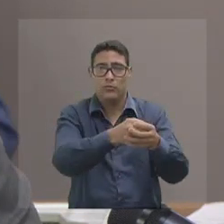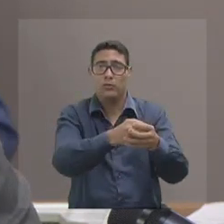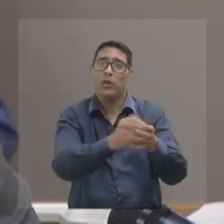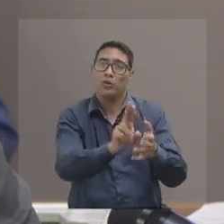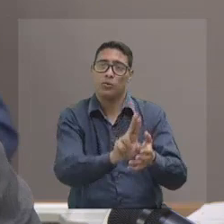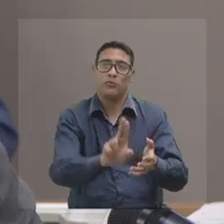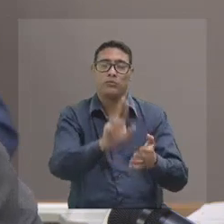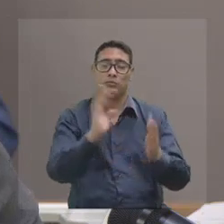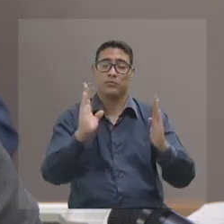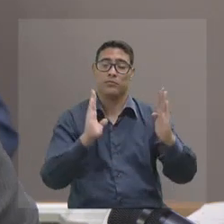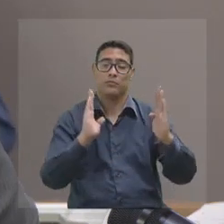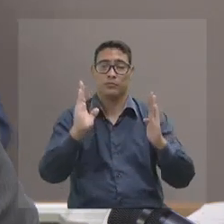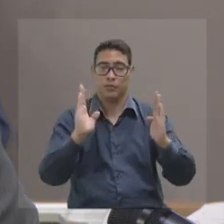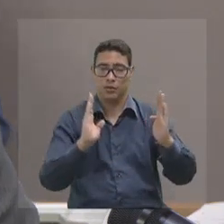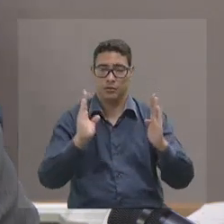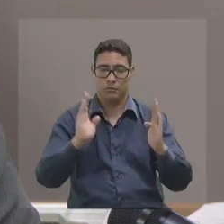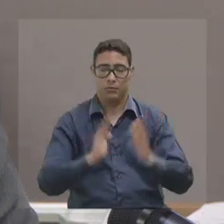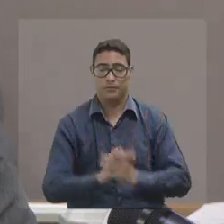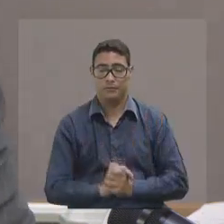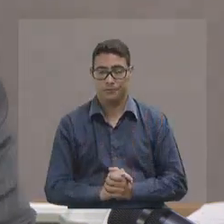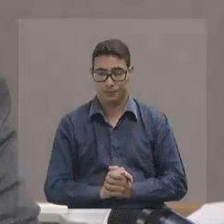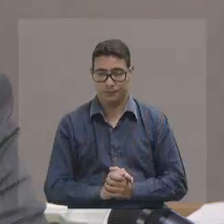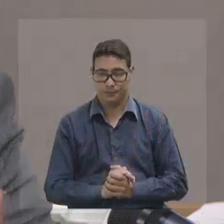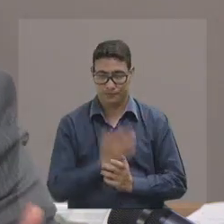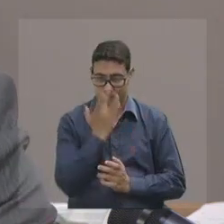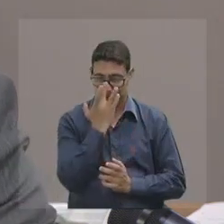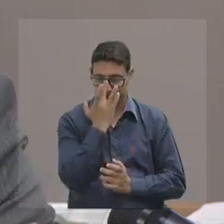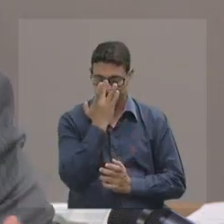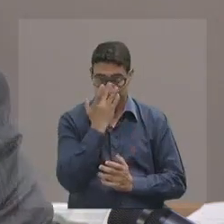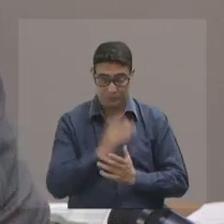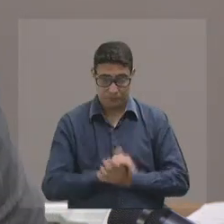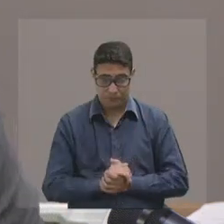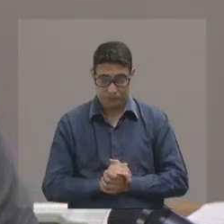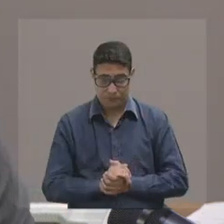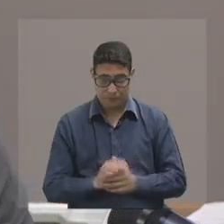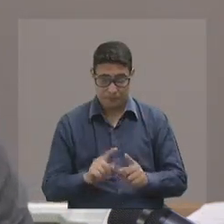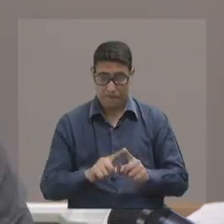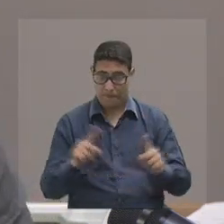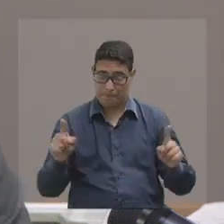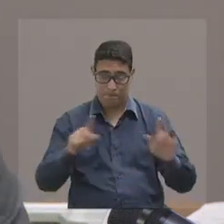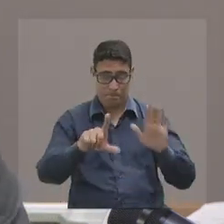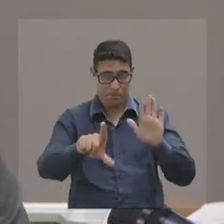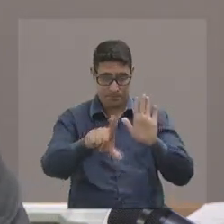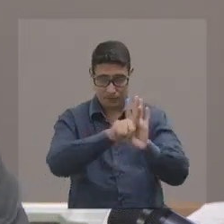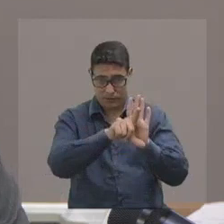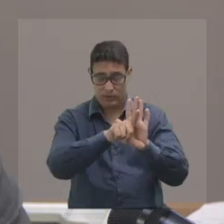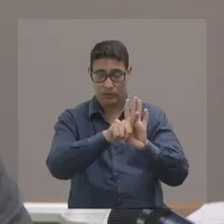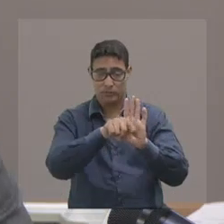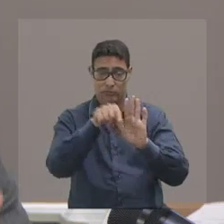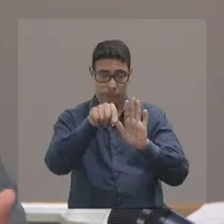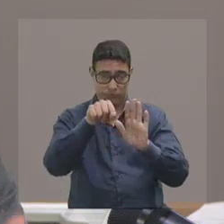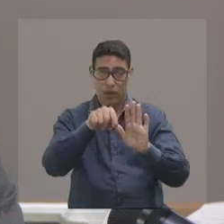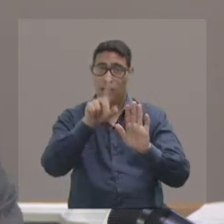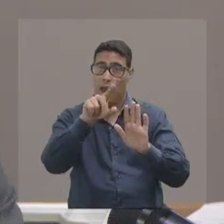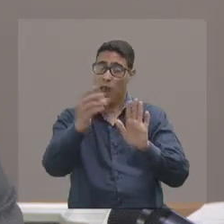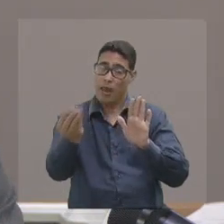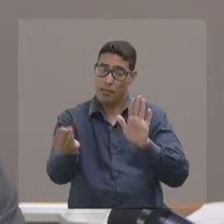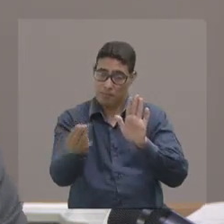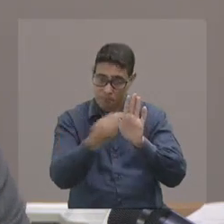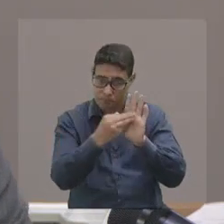ao longo finalizou aí o mar demos nunca mais era a implementação da